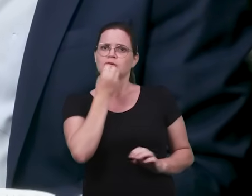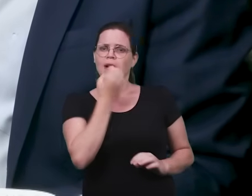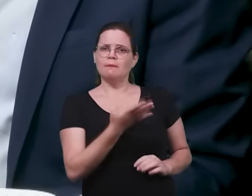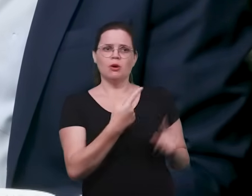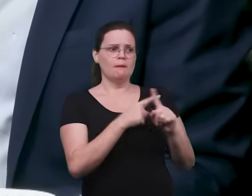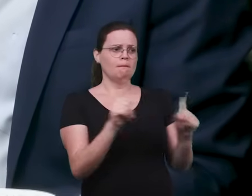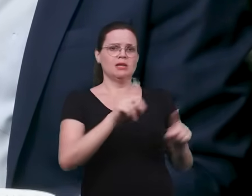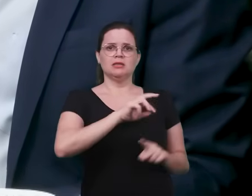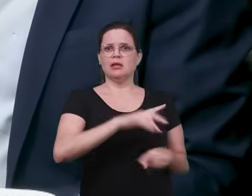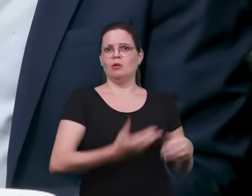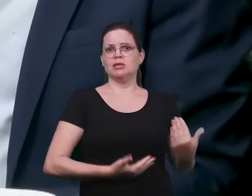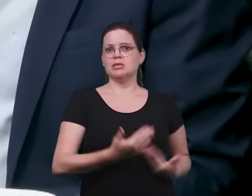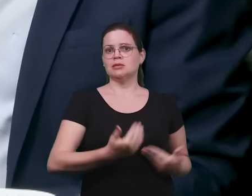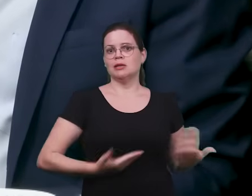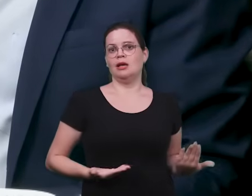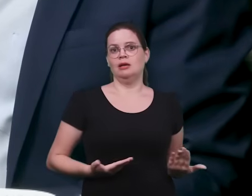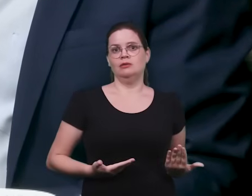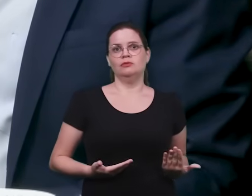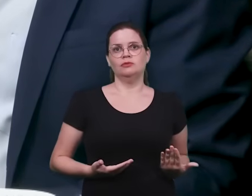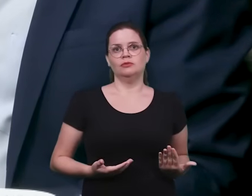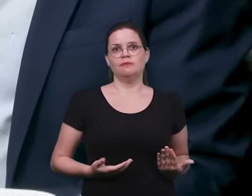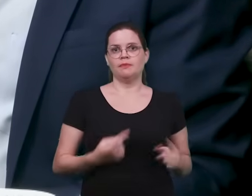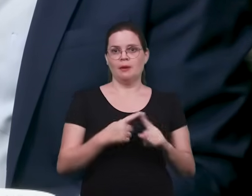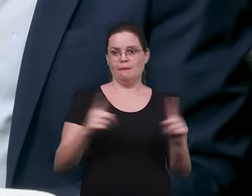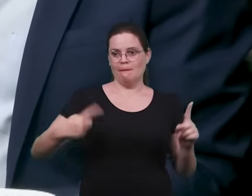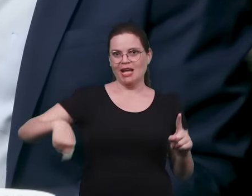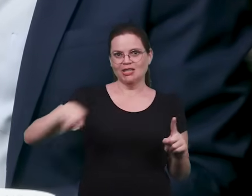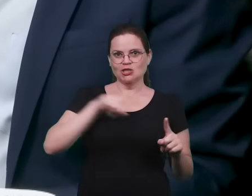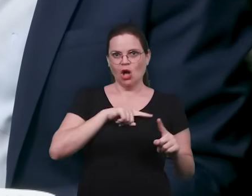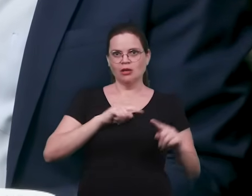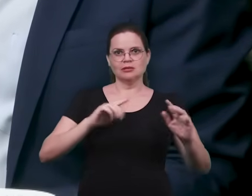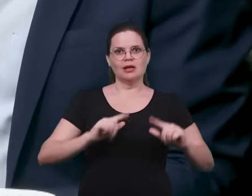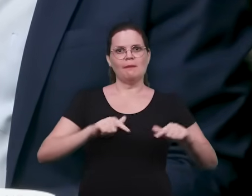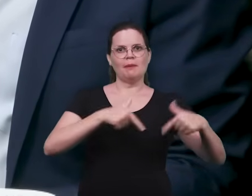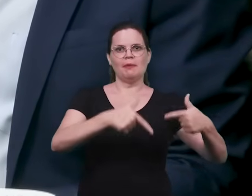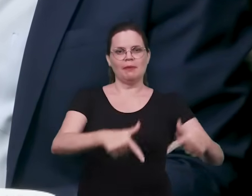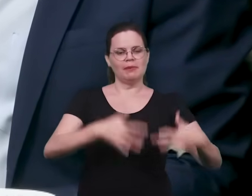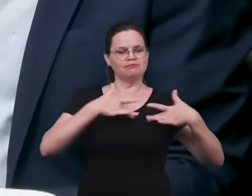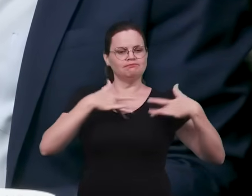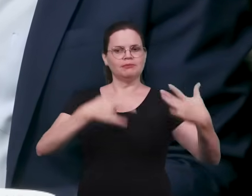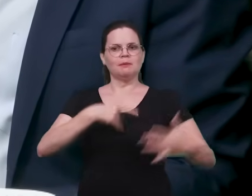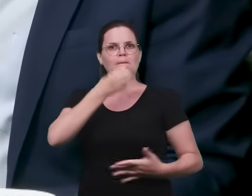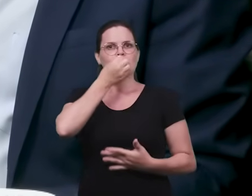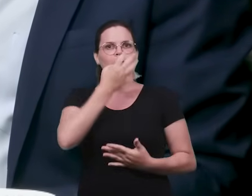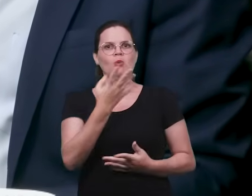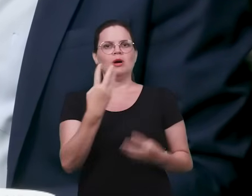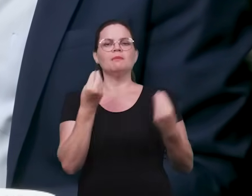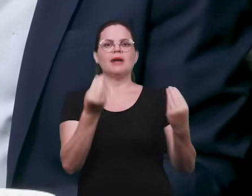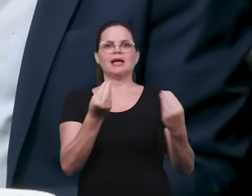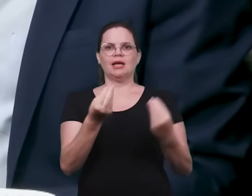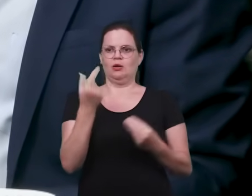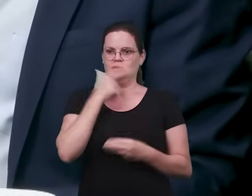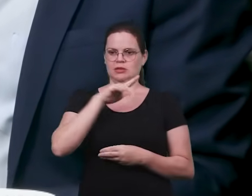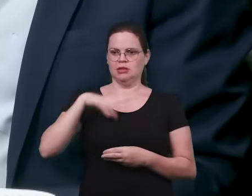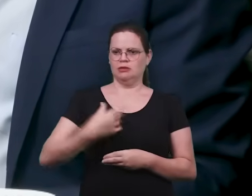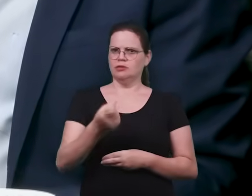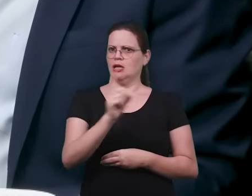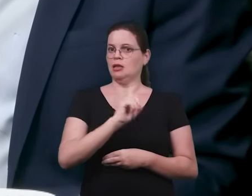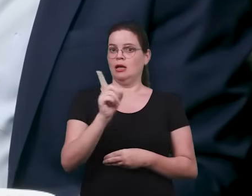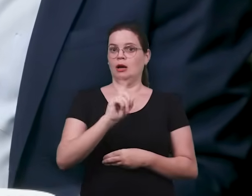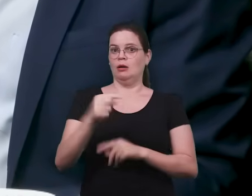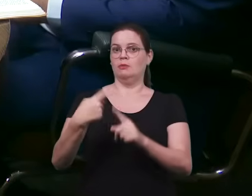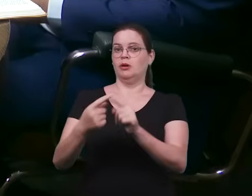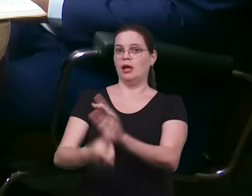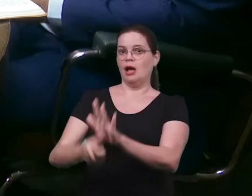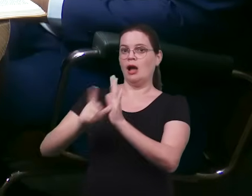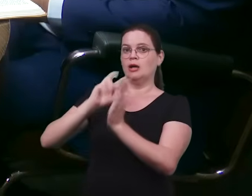boa. Agora, para nós fazemos as boas obras não para ser salvos, nós fazemos porque somos salvos. É consequência daquilo que